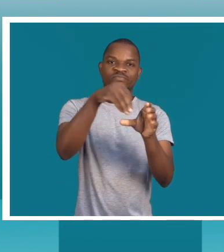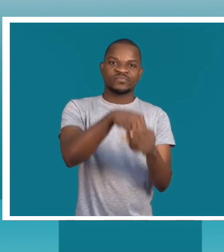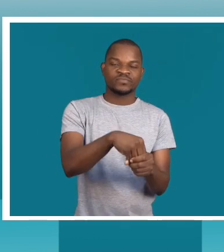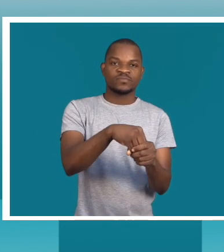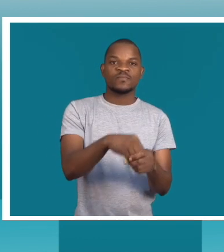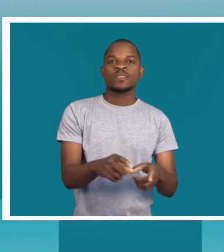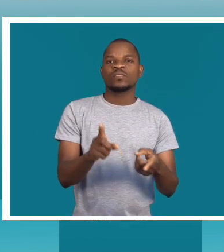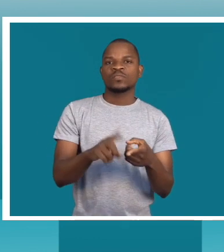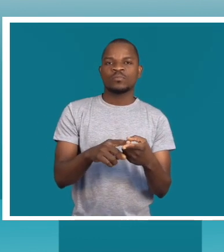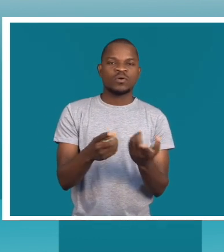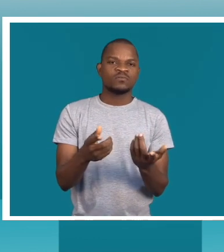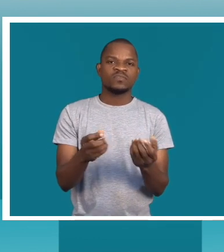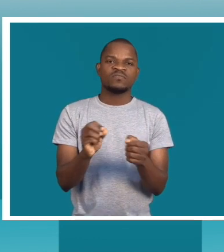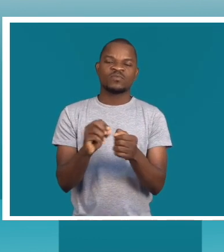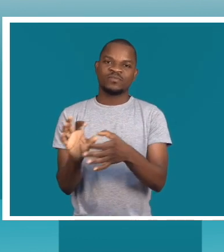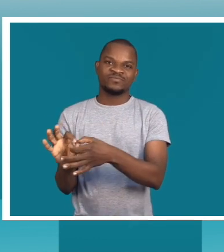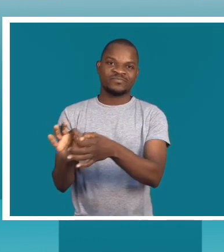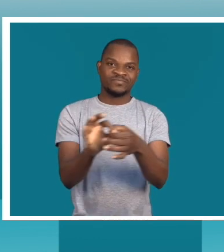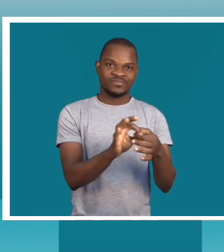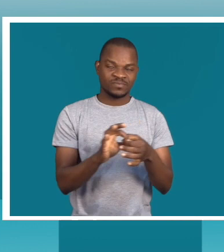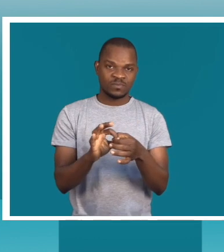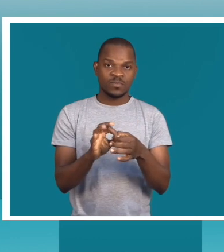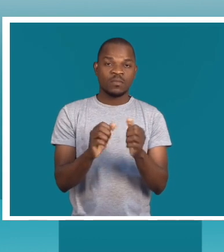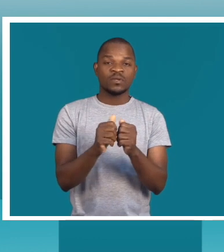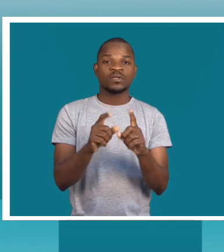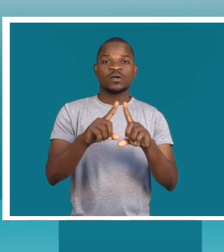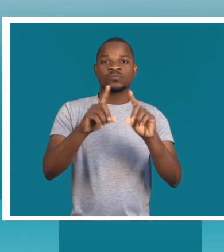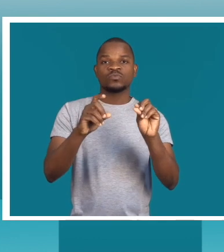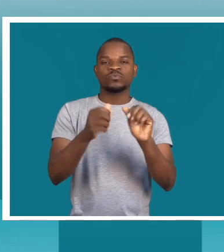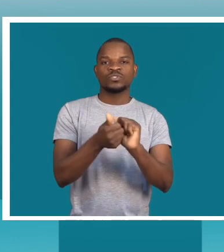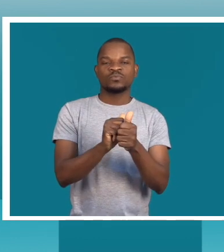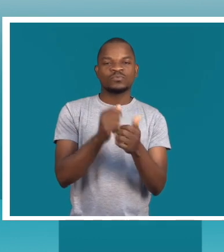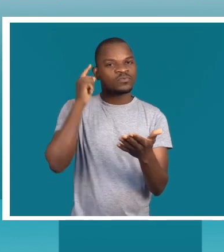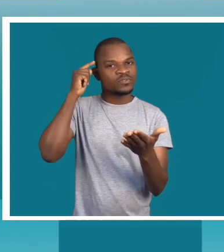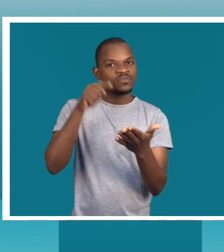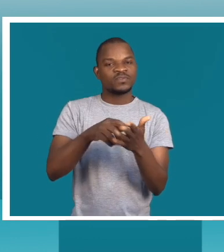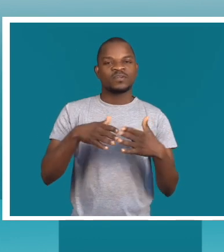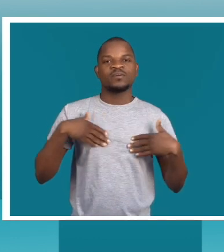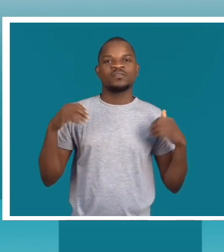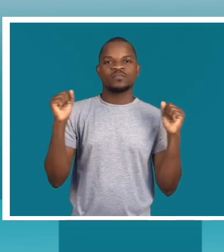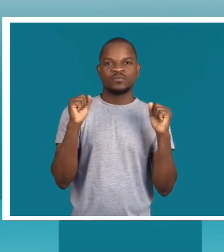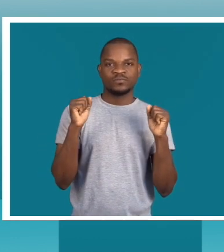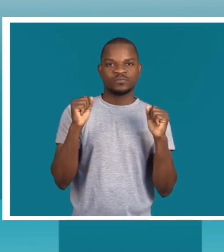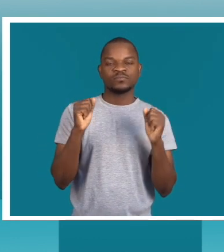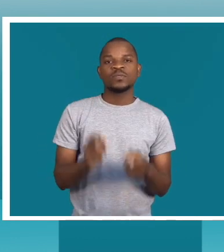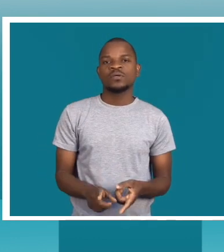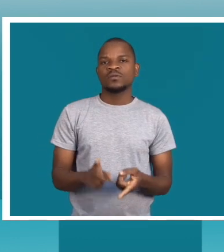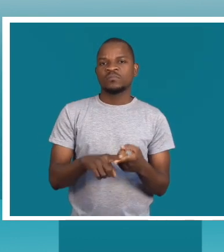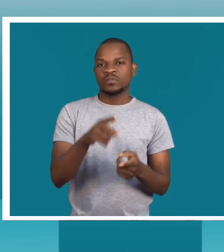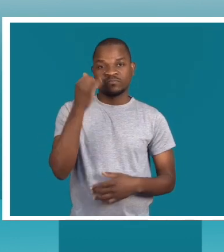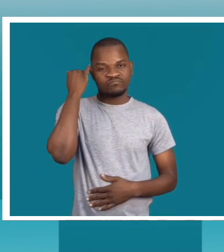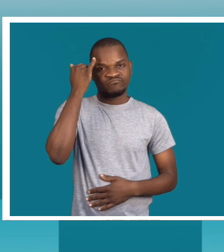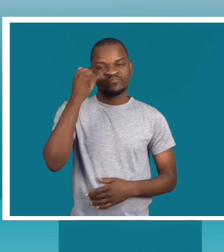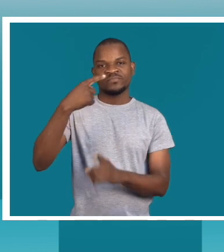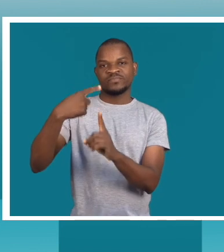é uma das formas de socialização e o desporto é saúde, o desporto é desenvolvimento. É dessa lendária que é uma boa